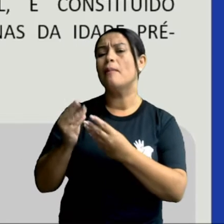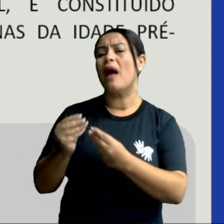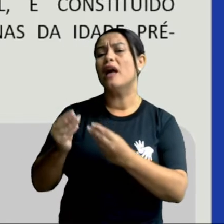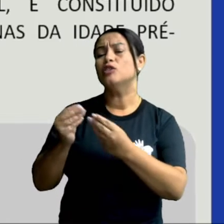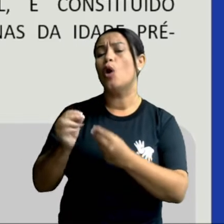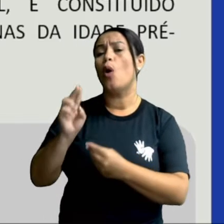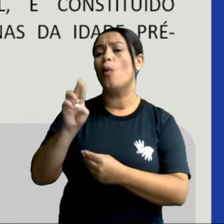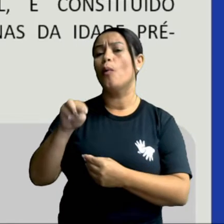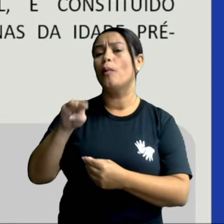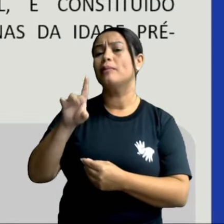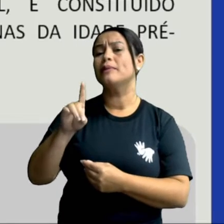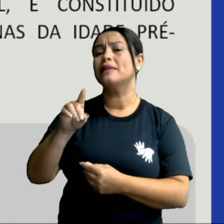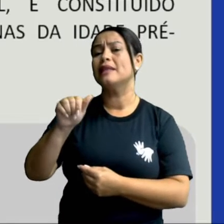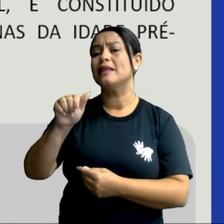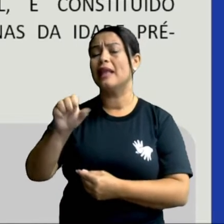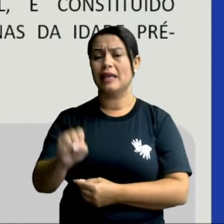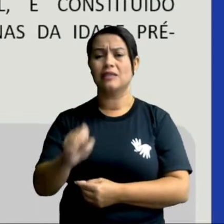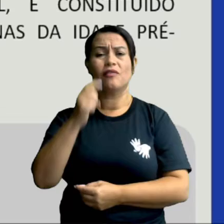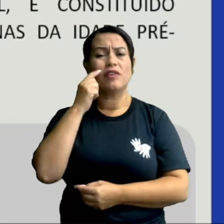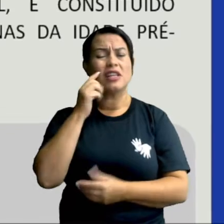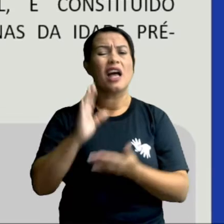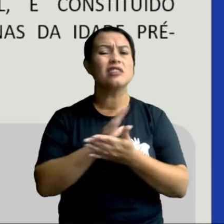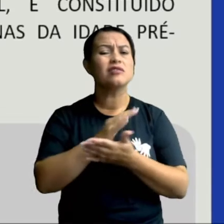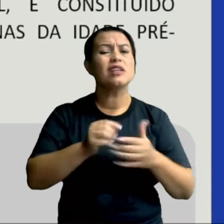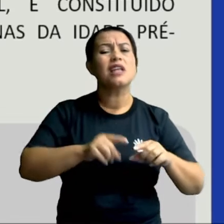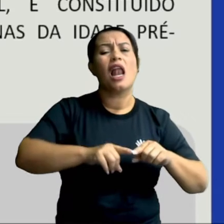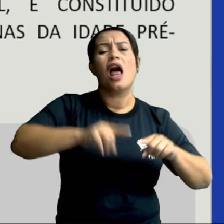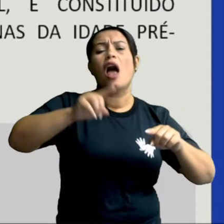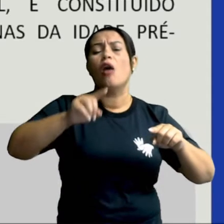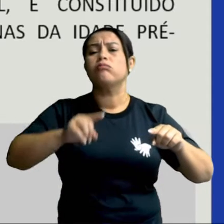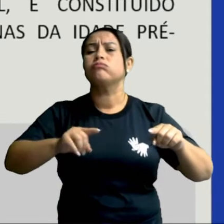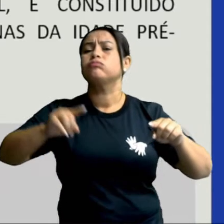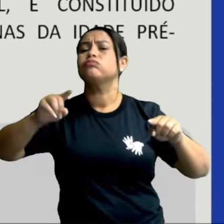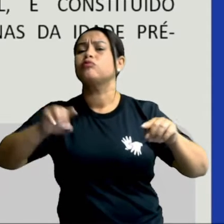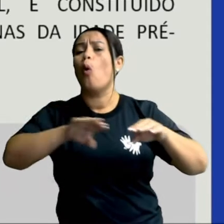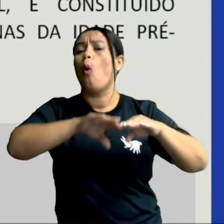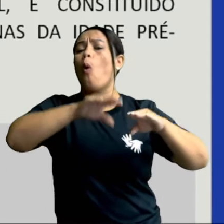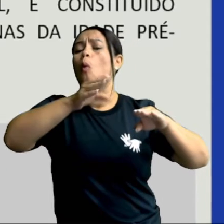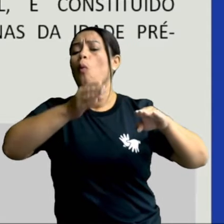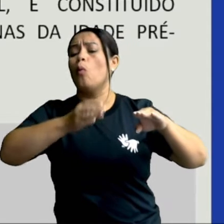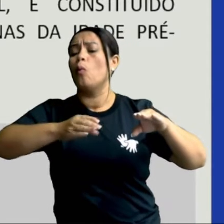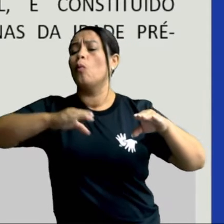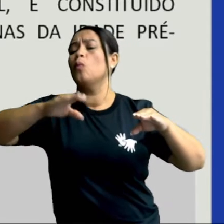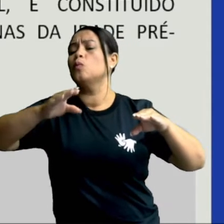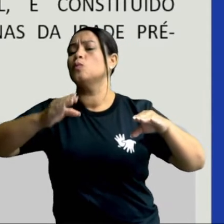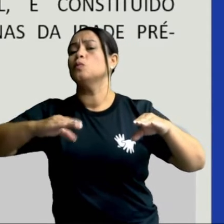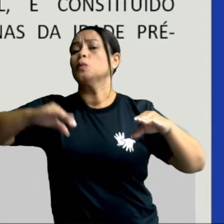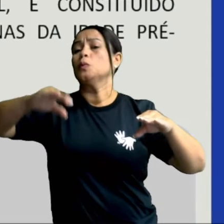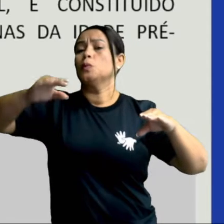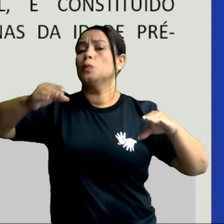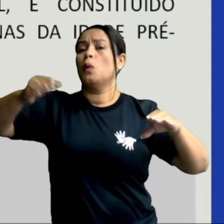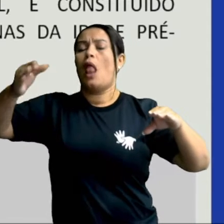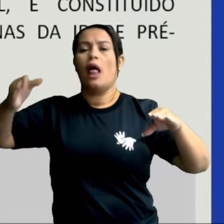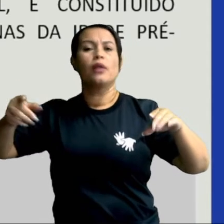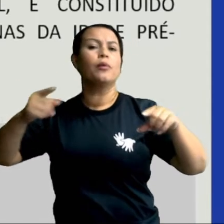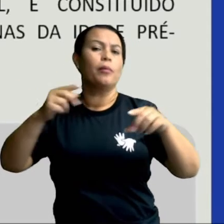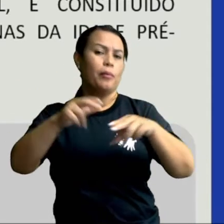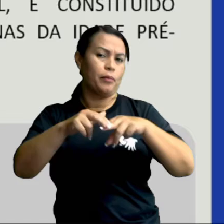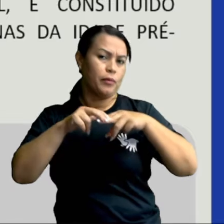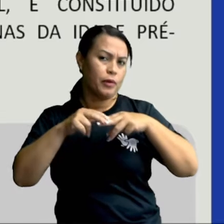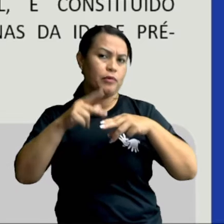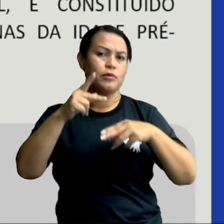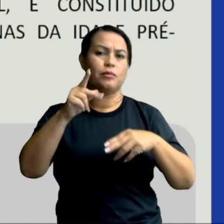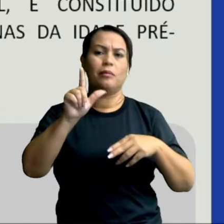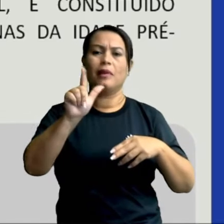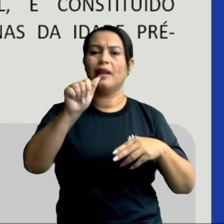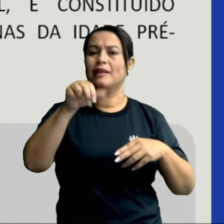apresenta-se irregular, com aspecto ondulado e montanhoso. E isso é devido ao Planalto da Borborema, né? Do ponto